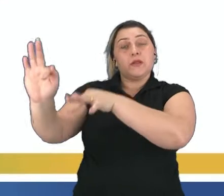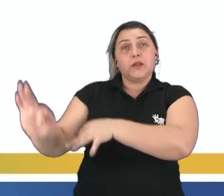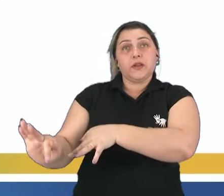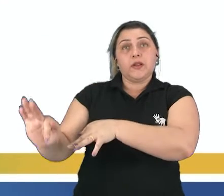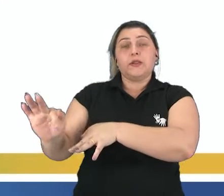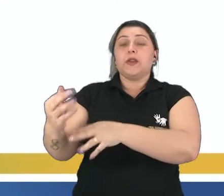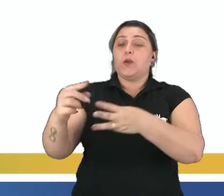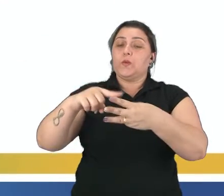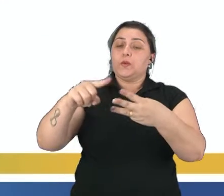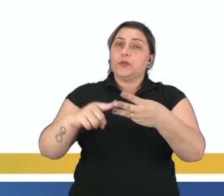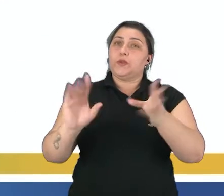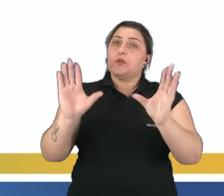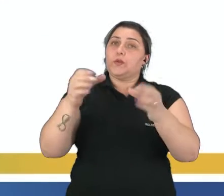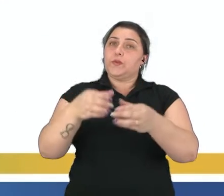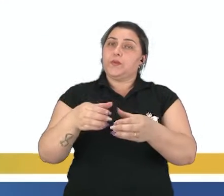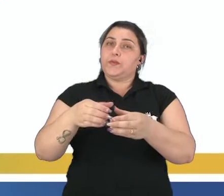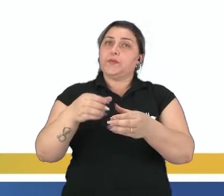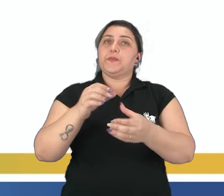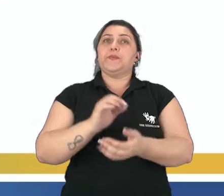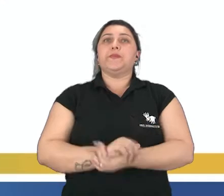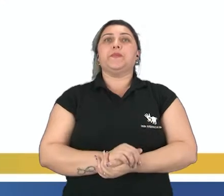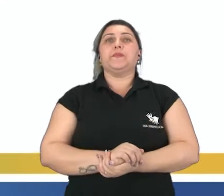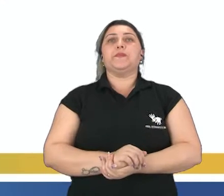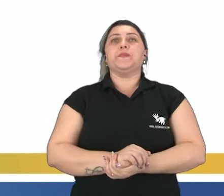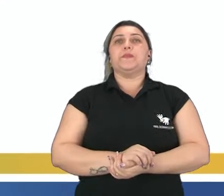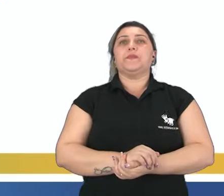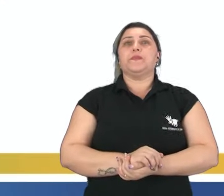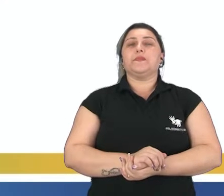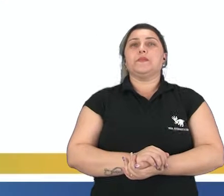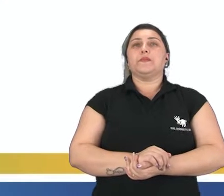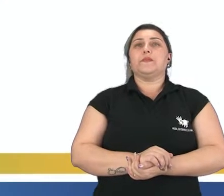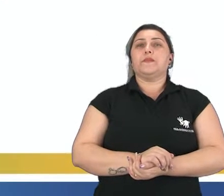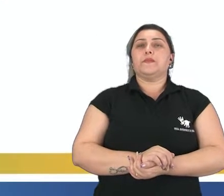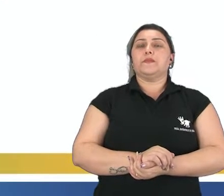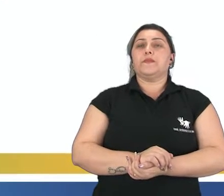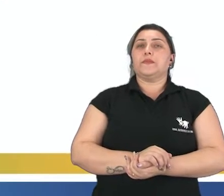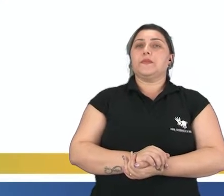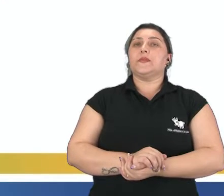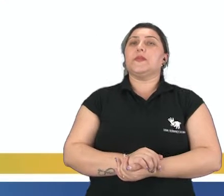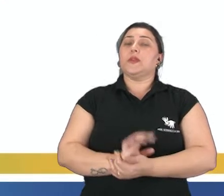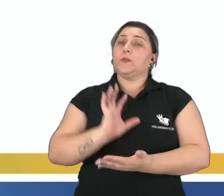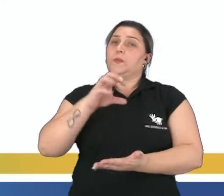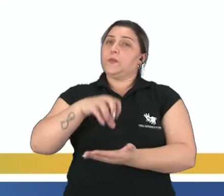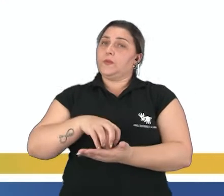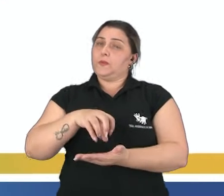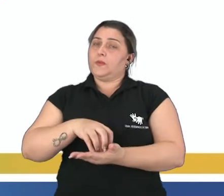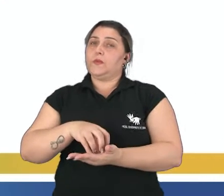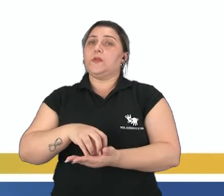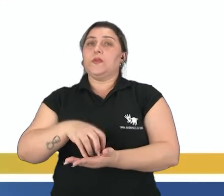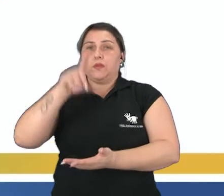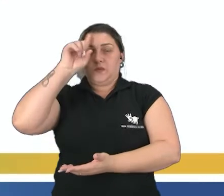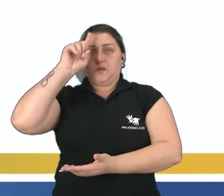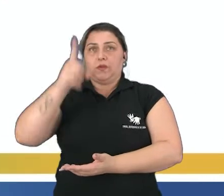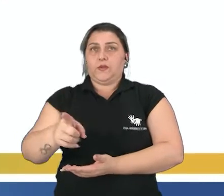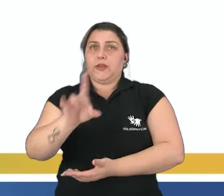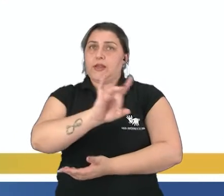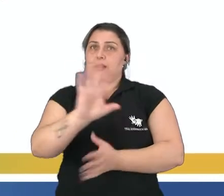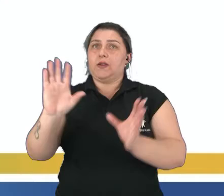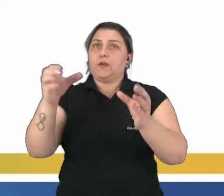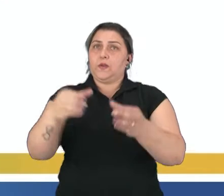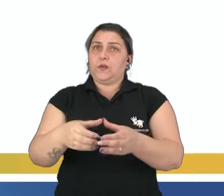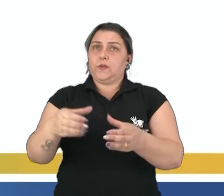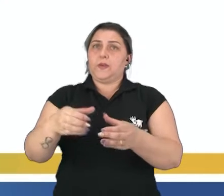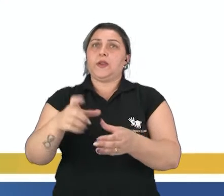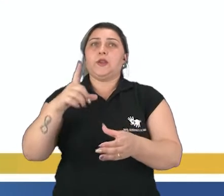eram os três grupos que estavam envolvidos nesse processo de centralização do poder. Cada um desses grupos